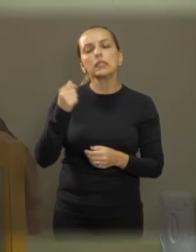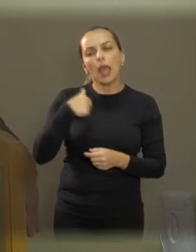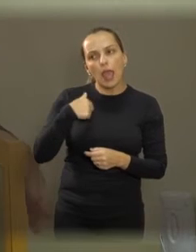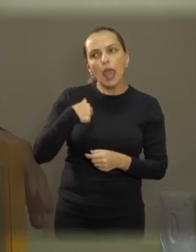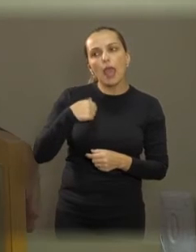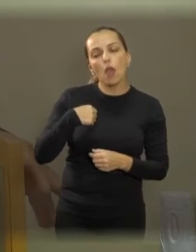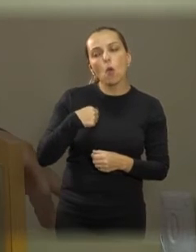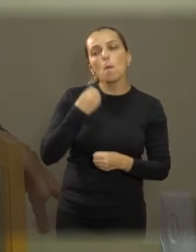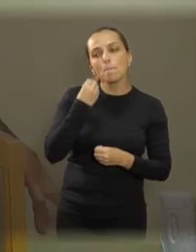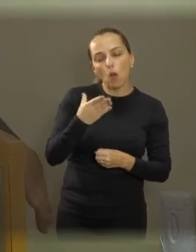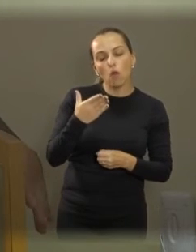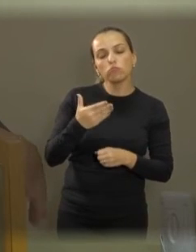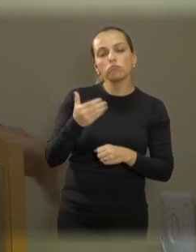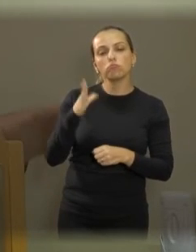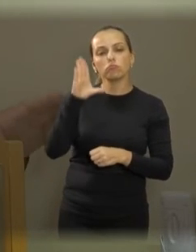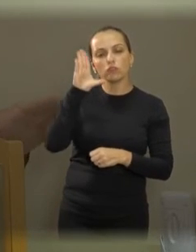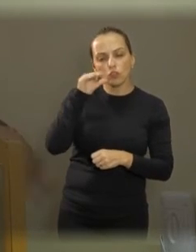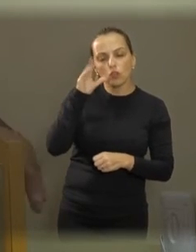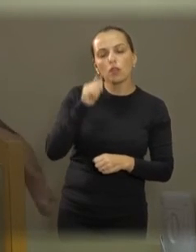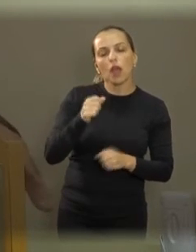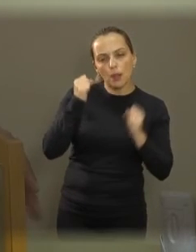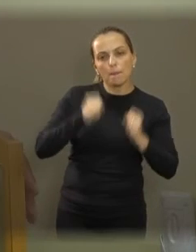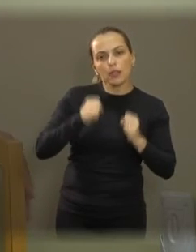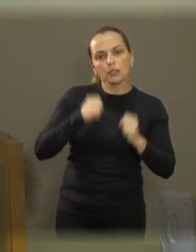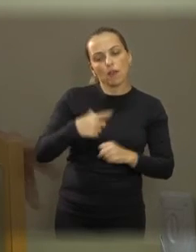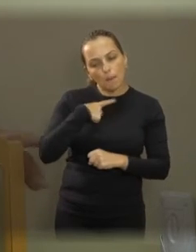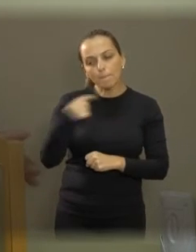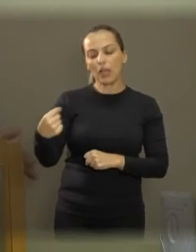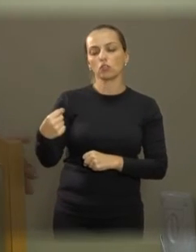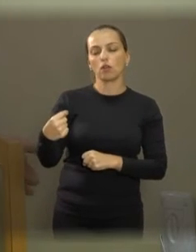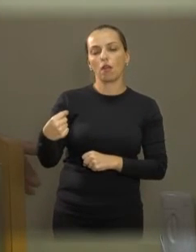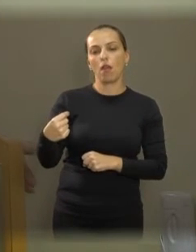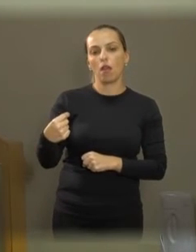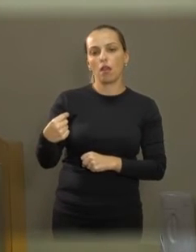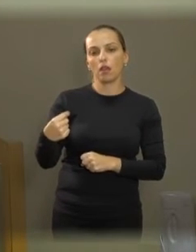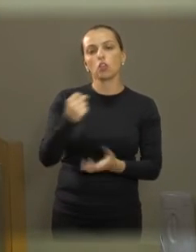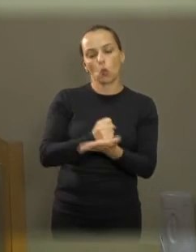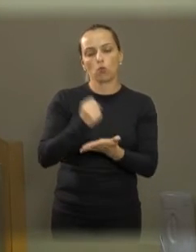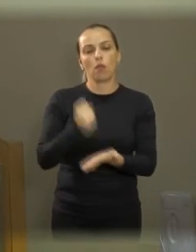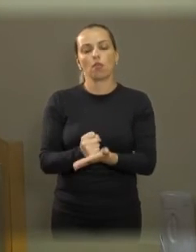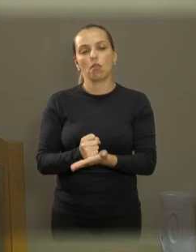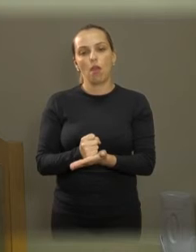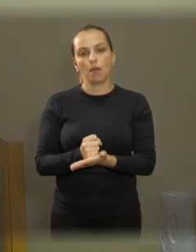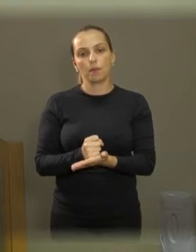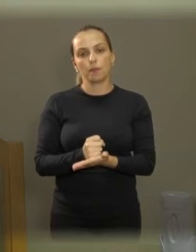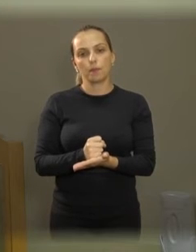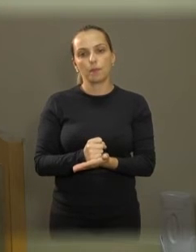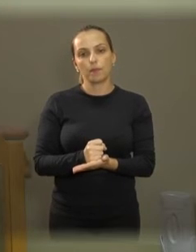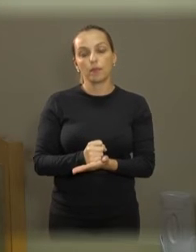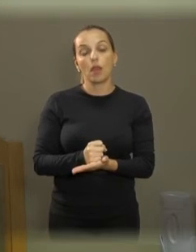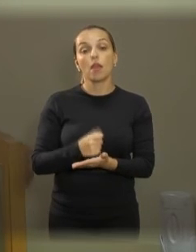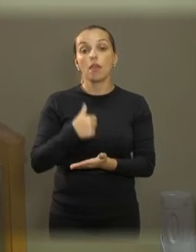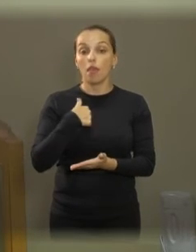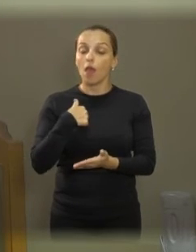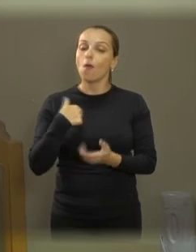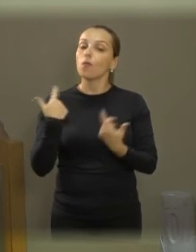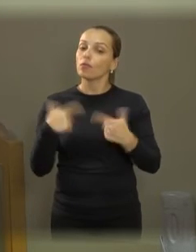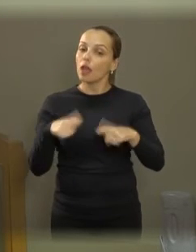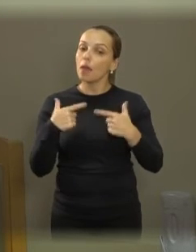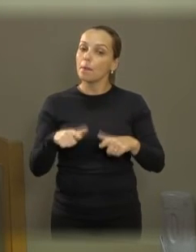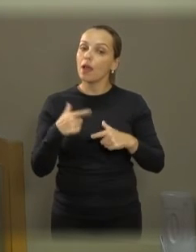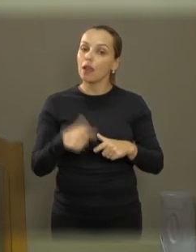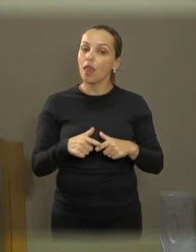me dar um emprego. Eu não sei como. Eu sei que eu consegui trabalhar na